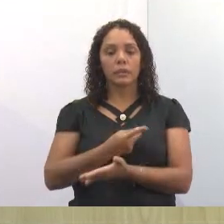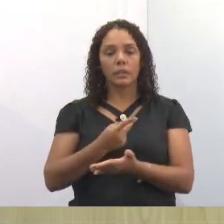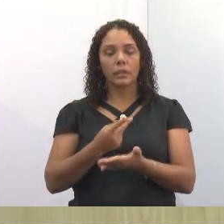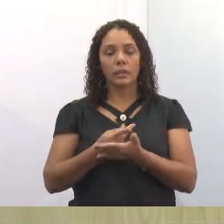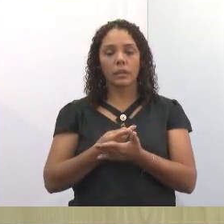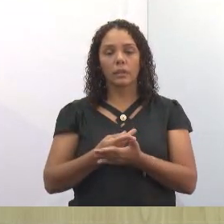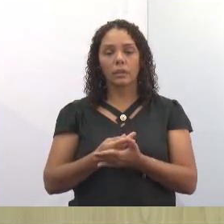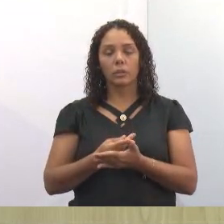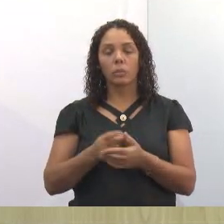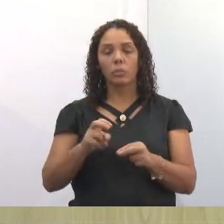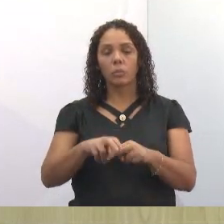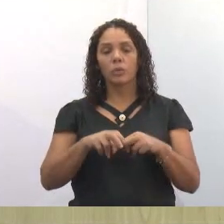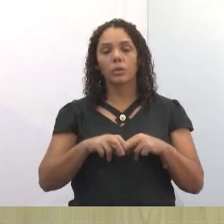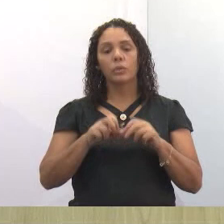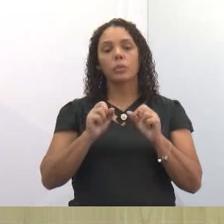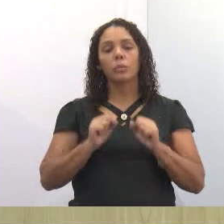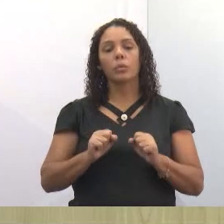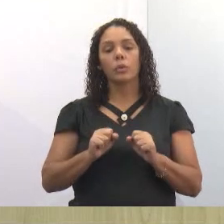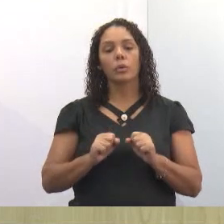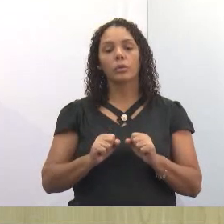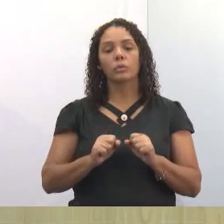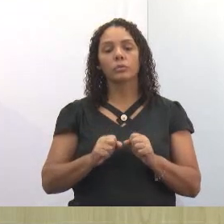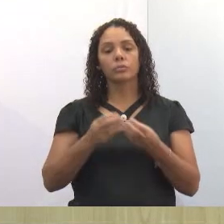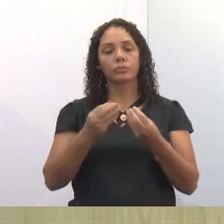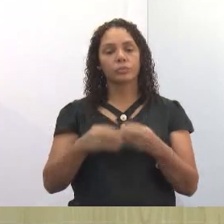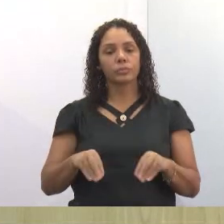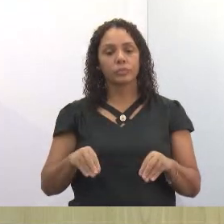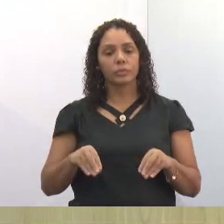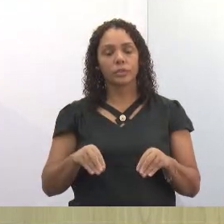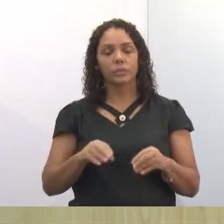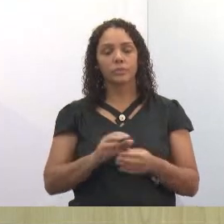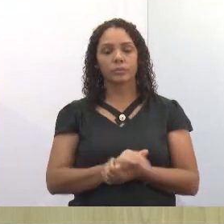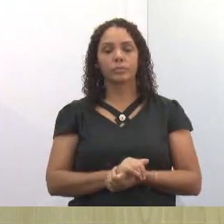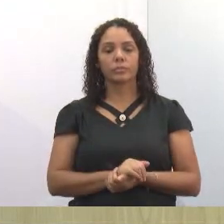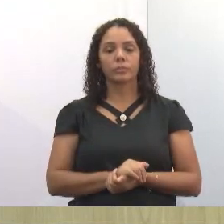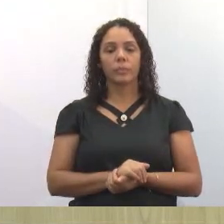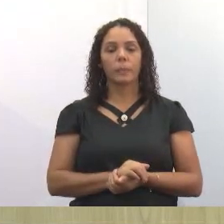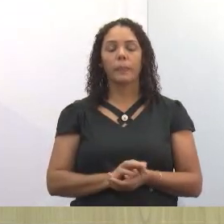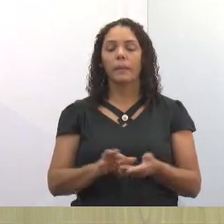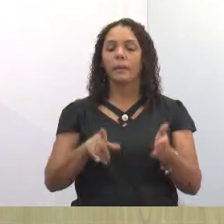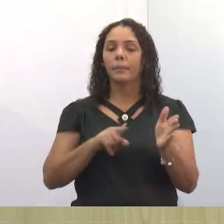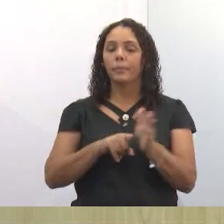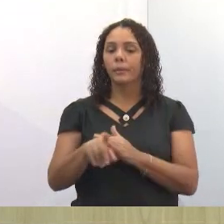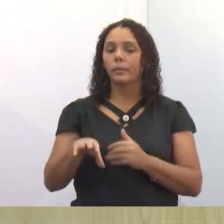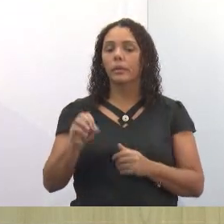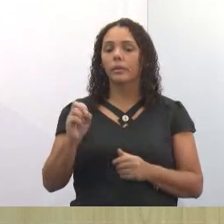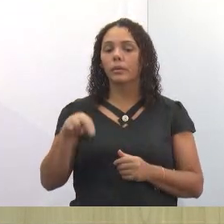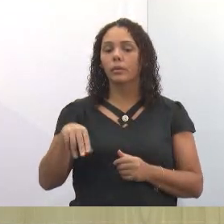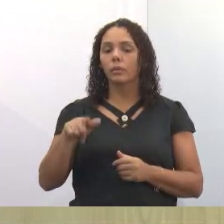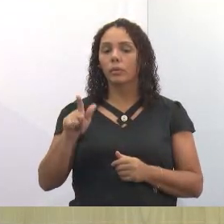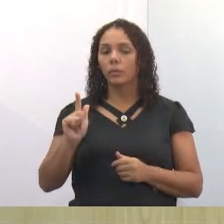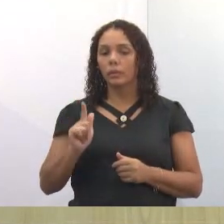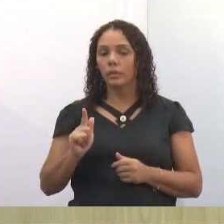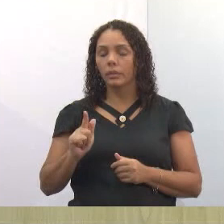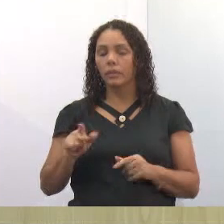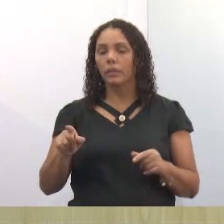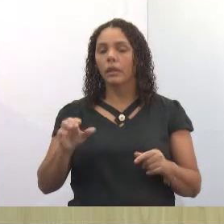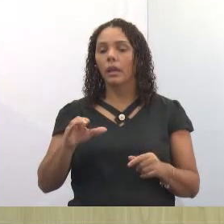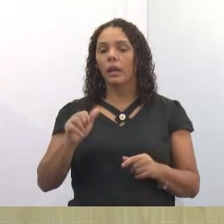poderão se estragar. 7. A ONG CAGE também